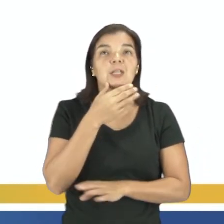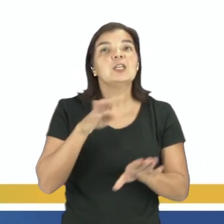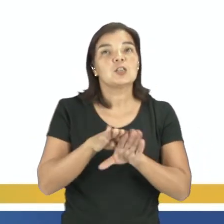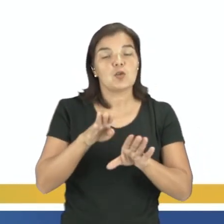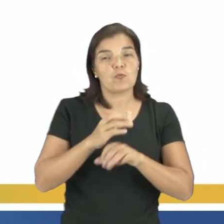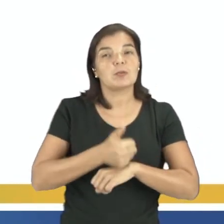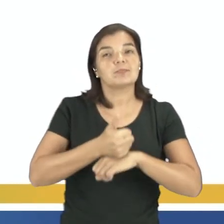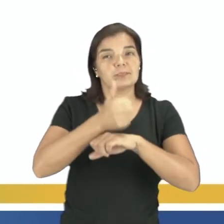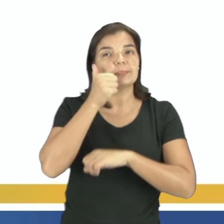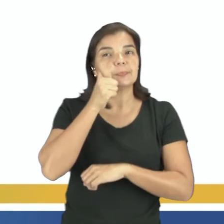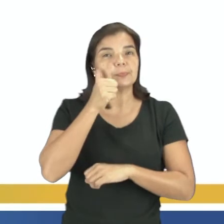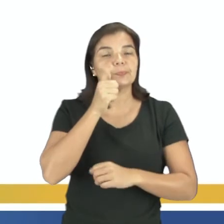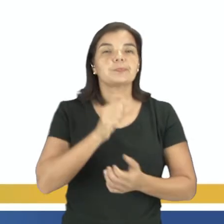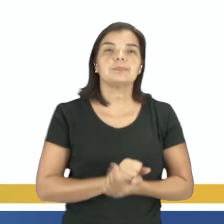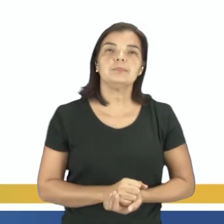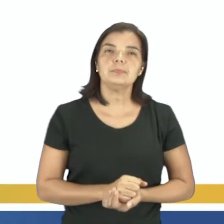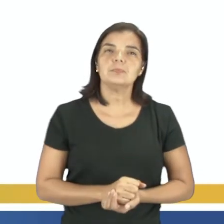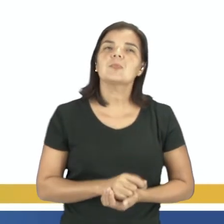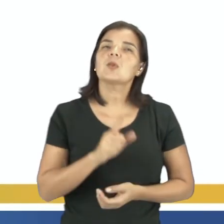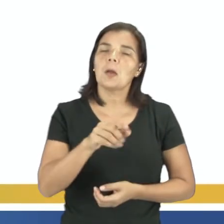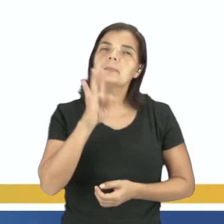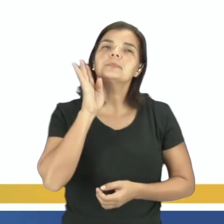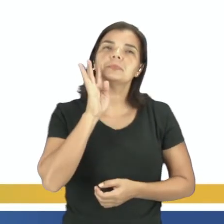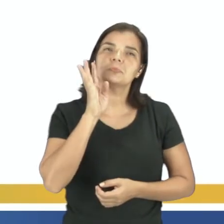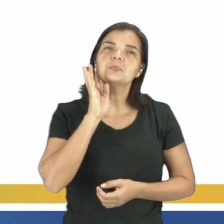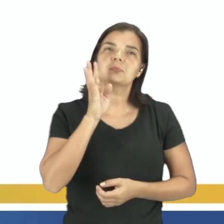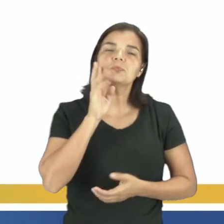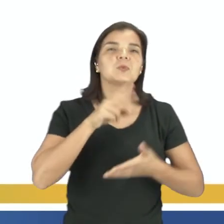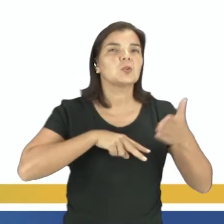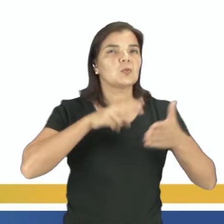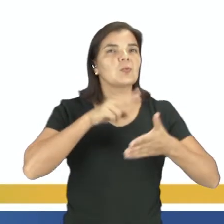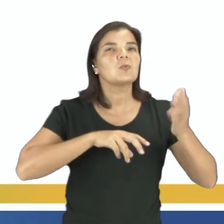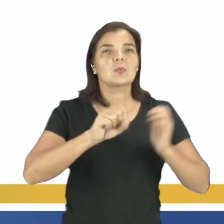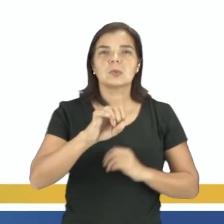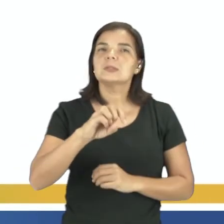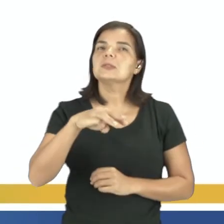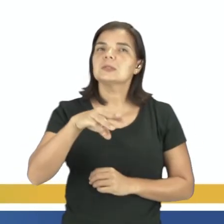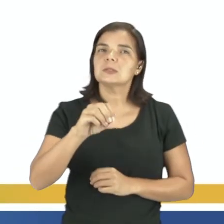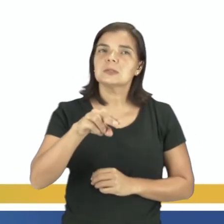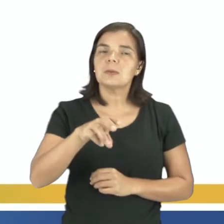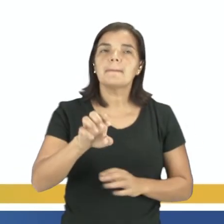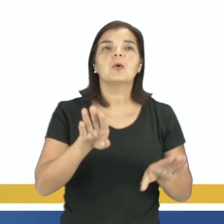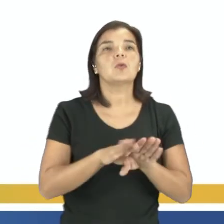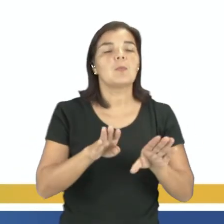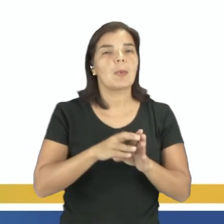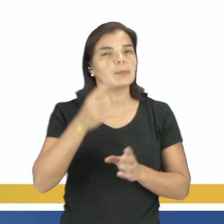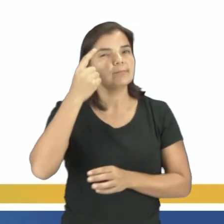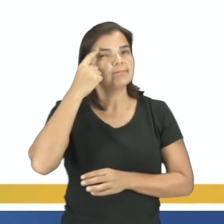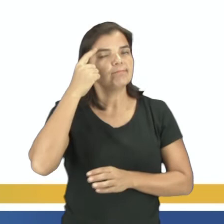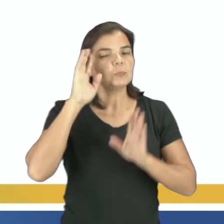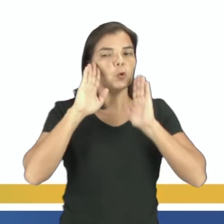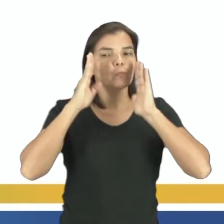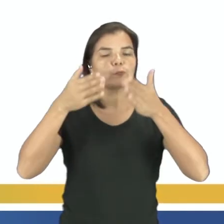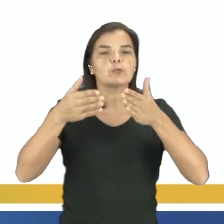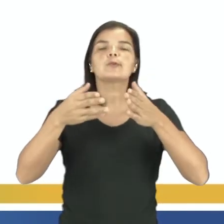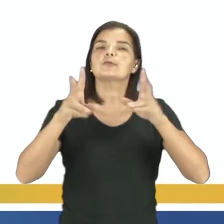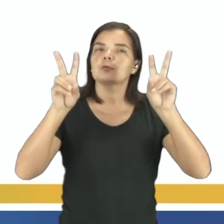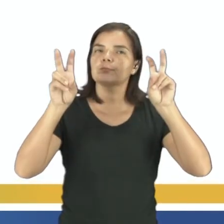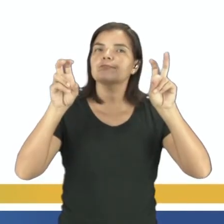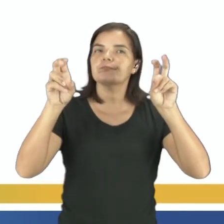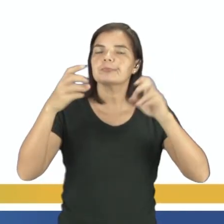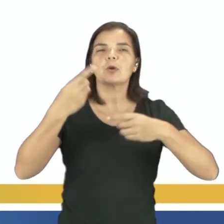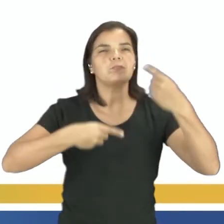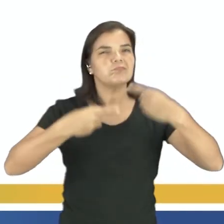castrado, que qualificam o feminino. É muito interessante ler a Simone de Beauvoir para construir a sua própria visão sobre esses assuntos que são